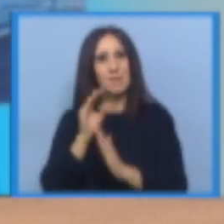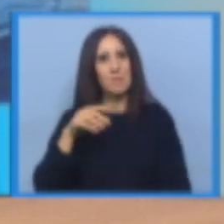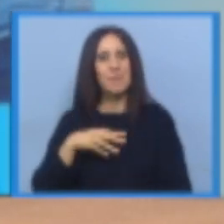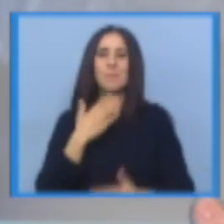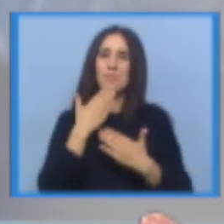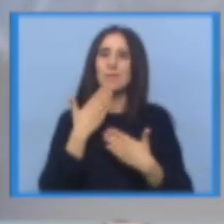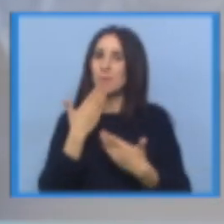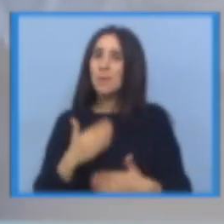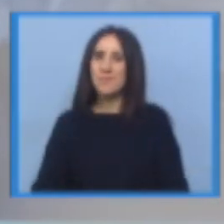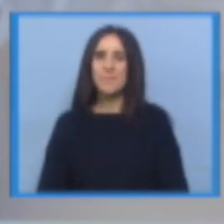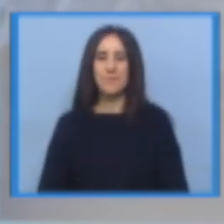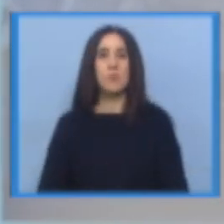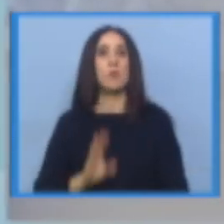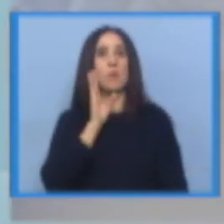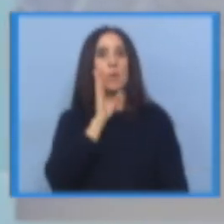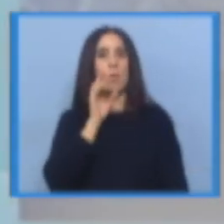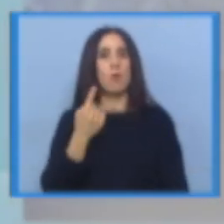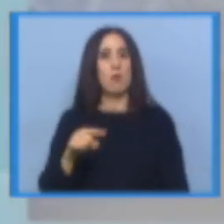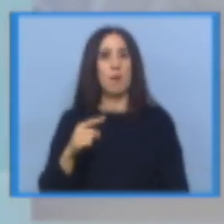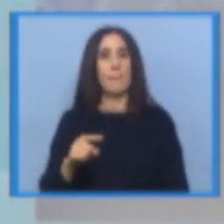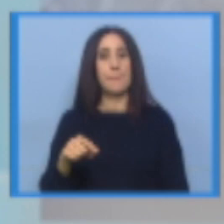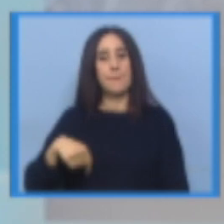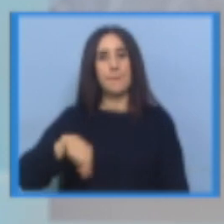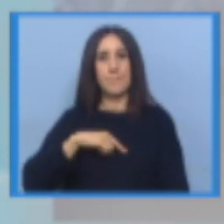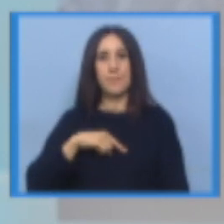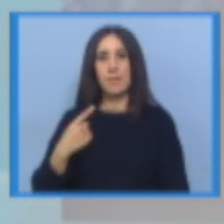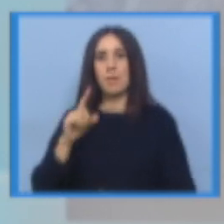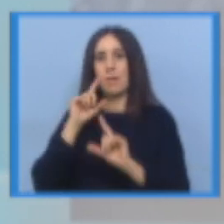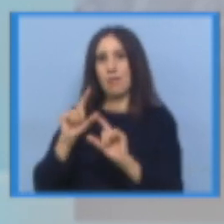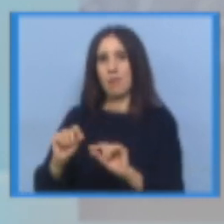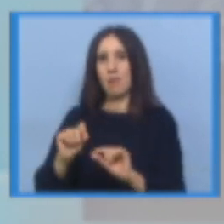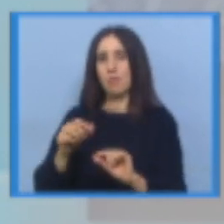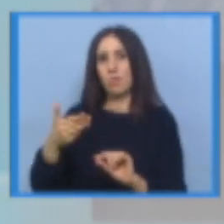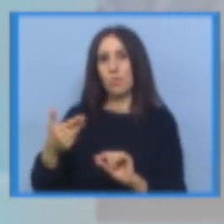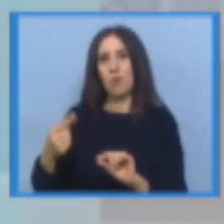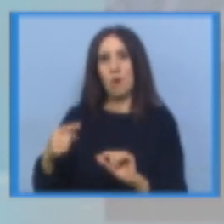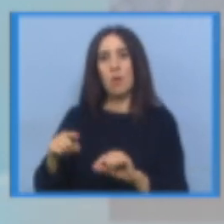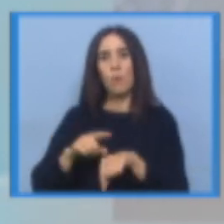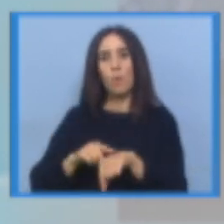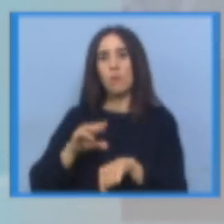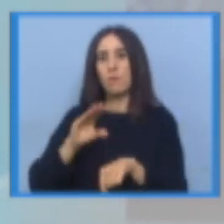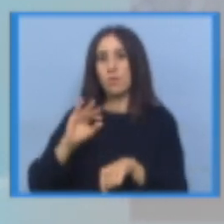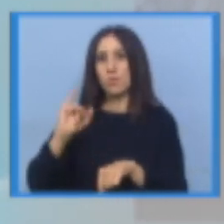Muito obrigado. E mais logo, siga-nos também na nossa edição rádio, na Antena 1, quando forem